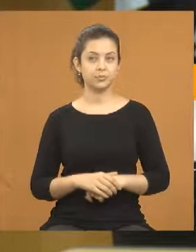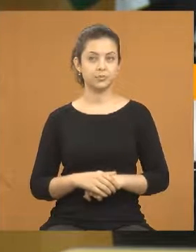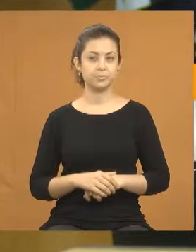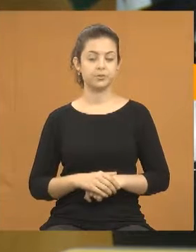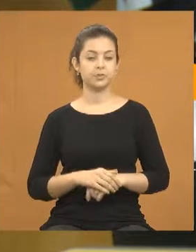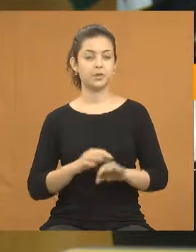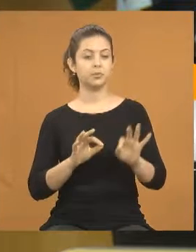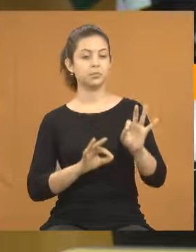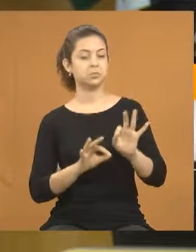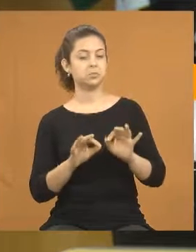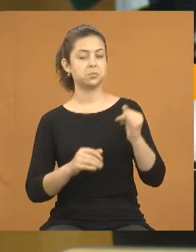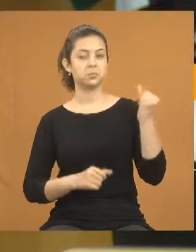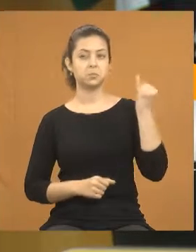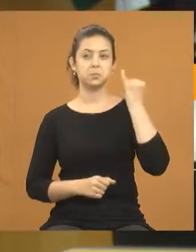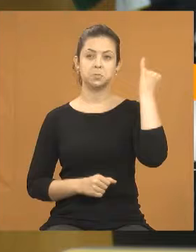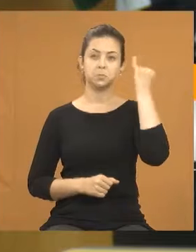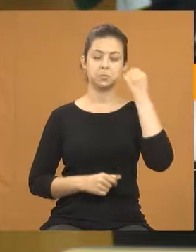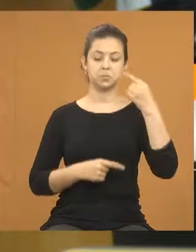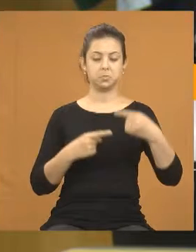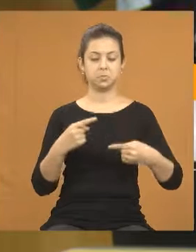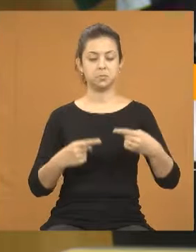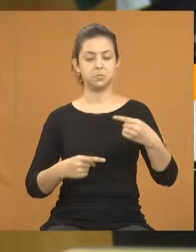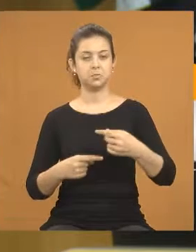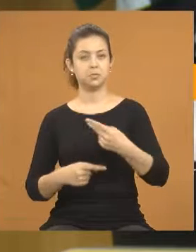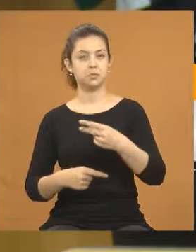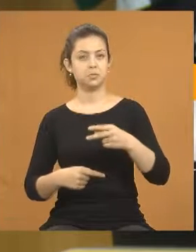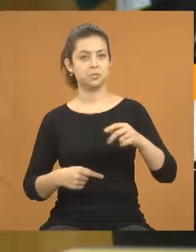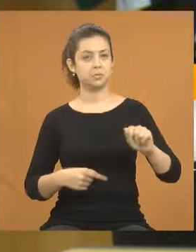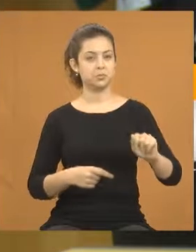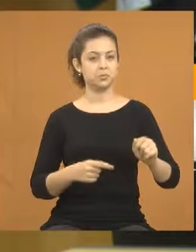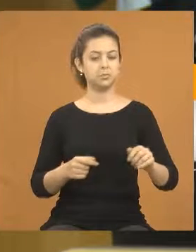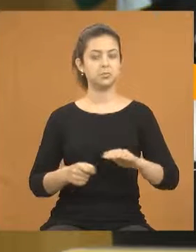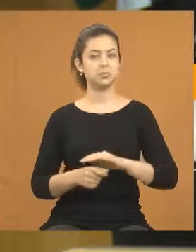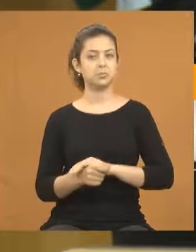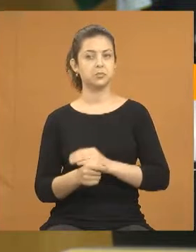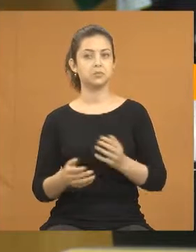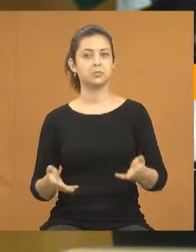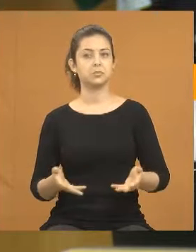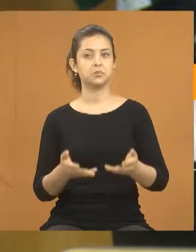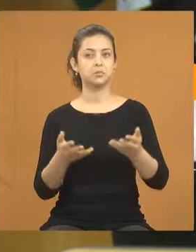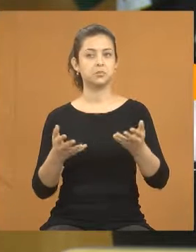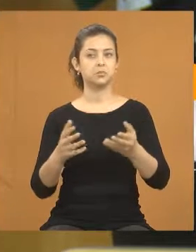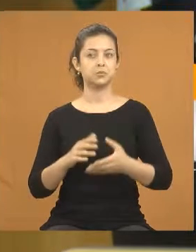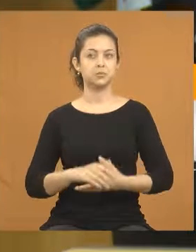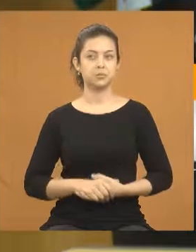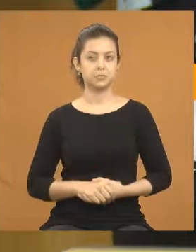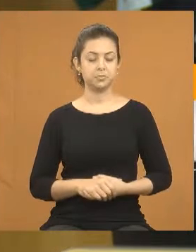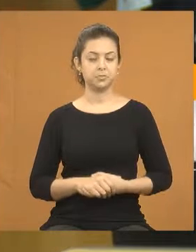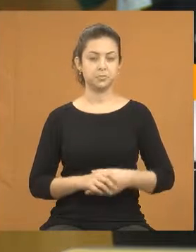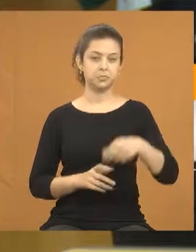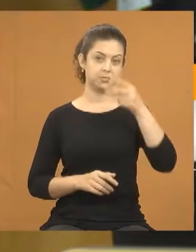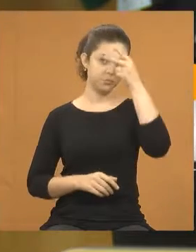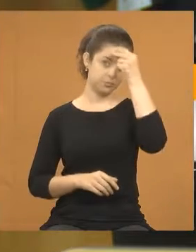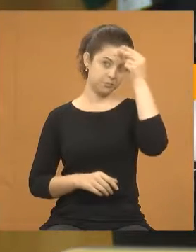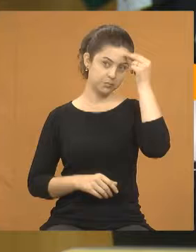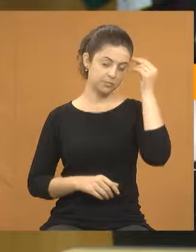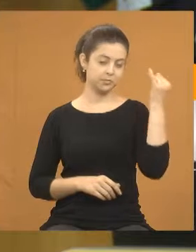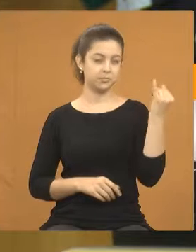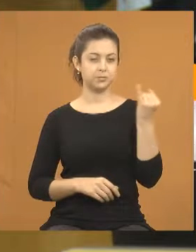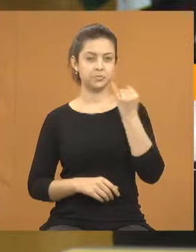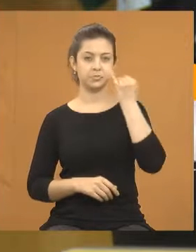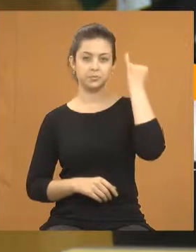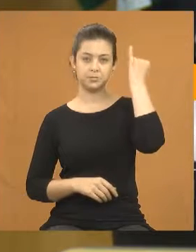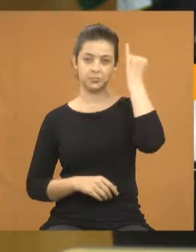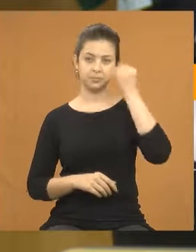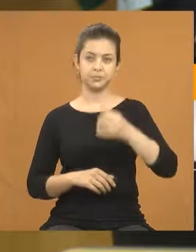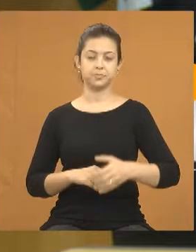os projetos importantes, discutiu em relação ao PPA, os investimentos aqui da prefeitura. Eu acho que isso é